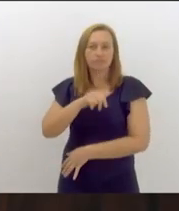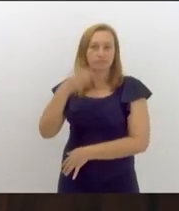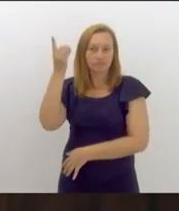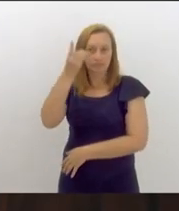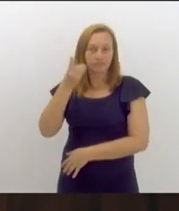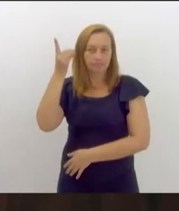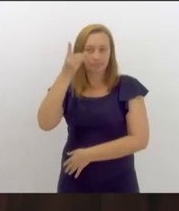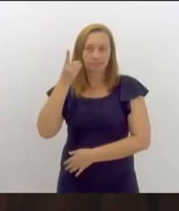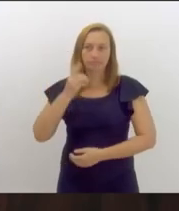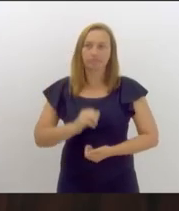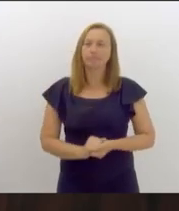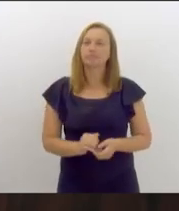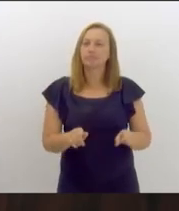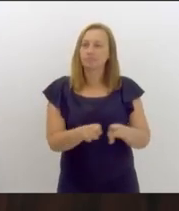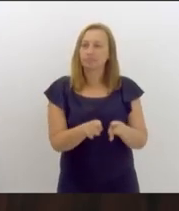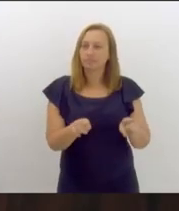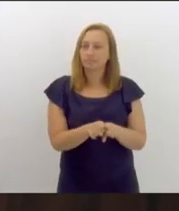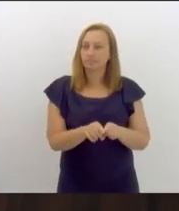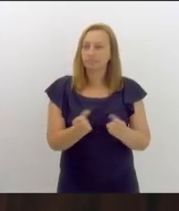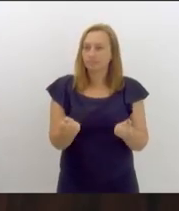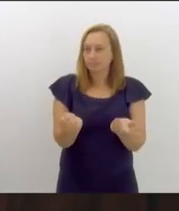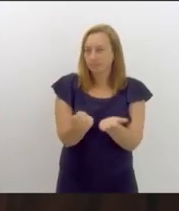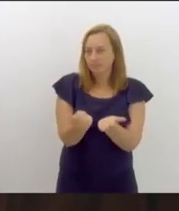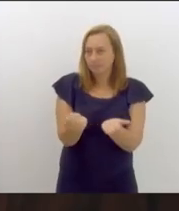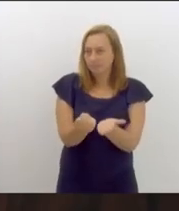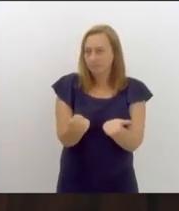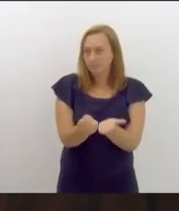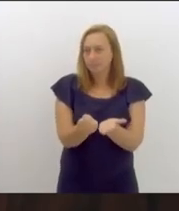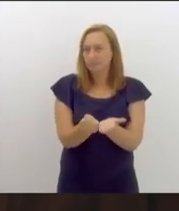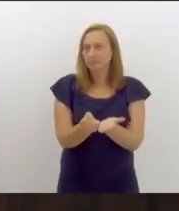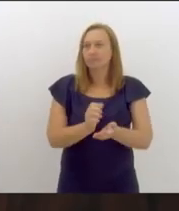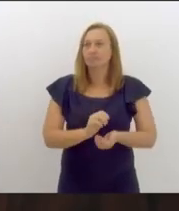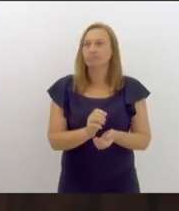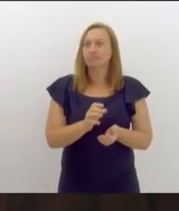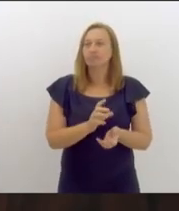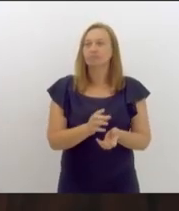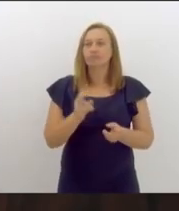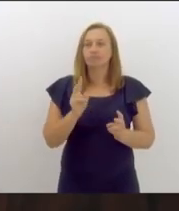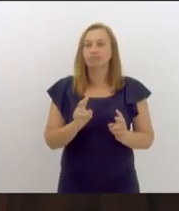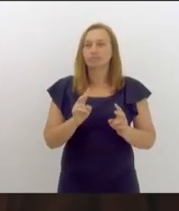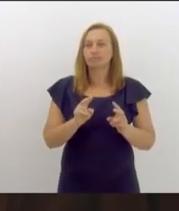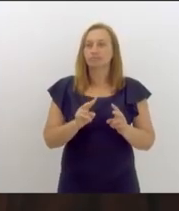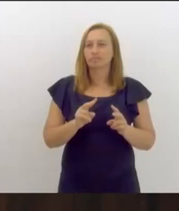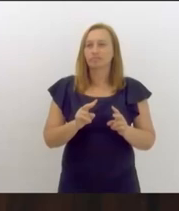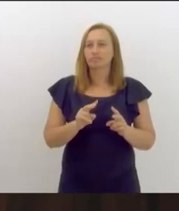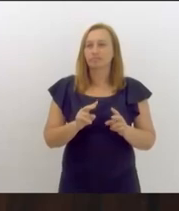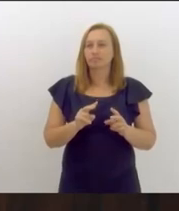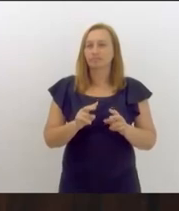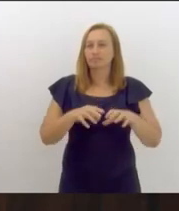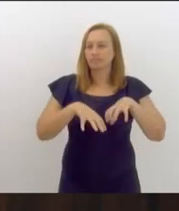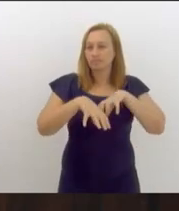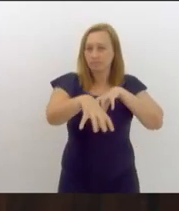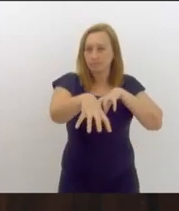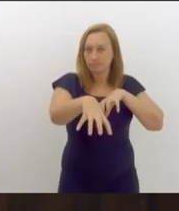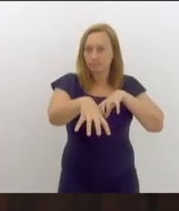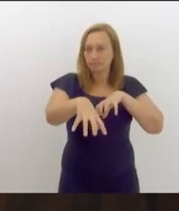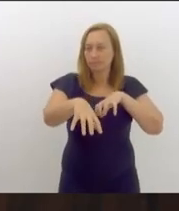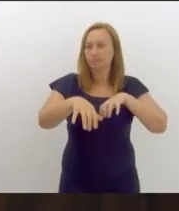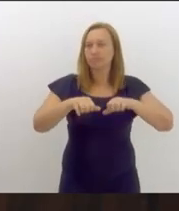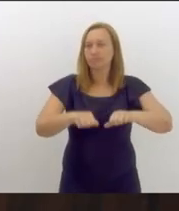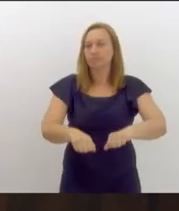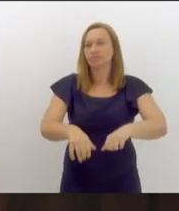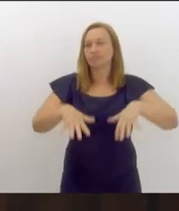e na pessoa do Samuel Malafaia aqueles que estão nos assistindo nos acompanhando né